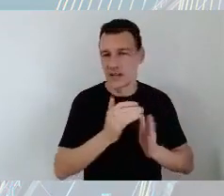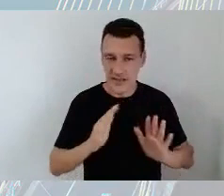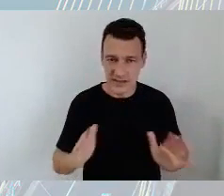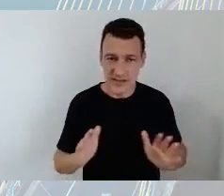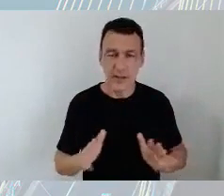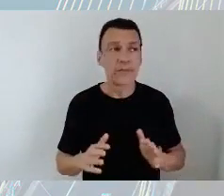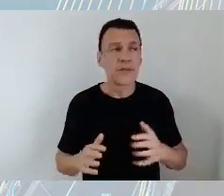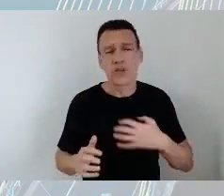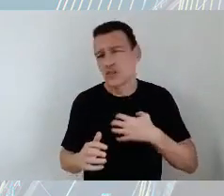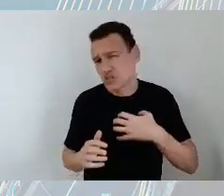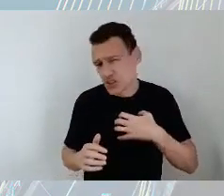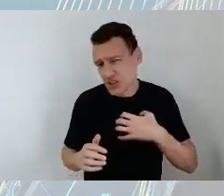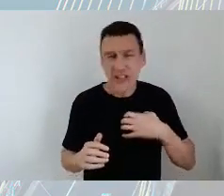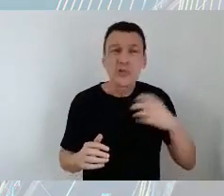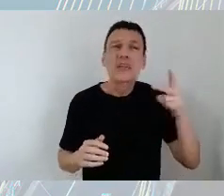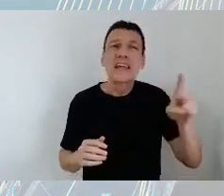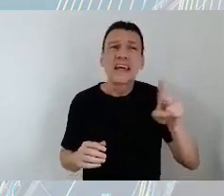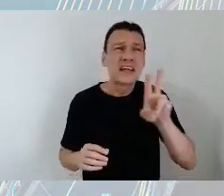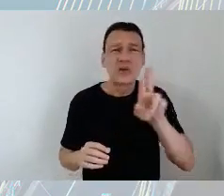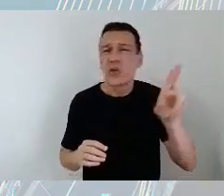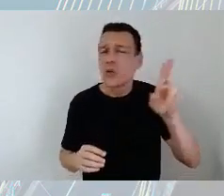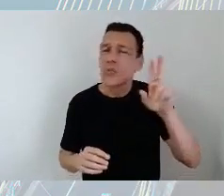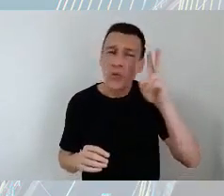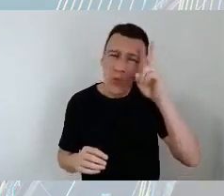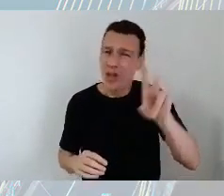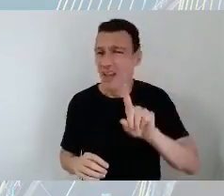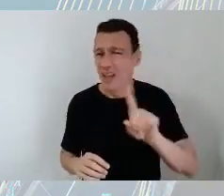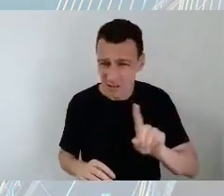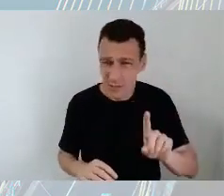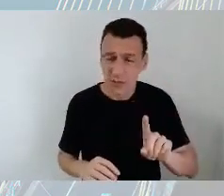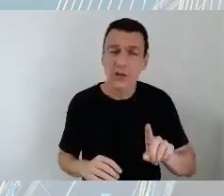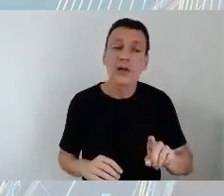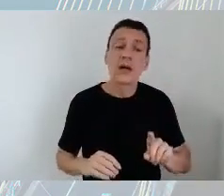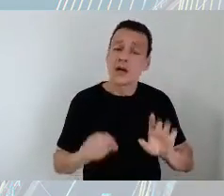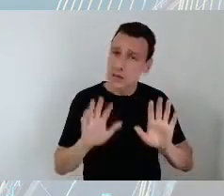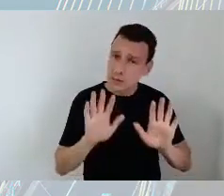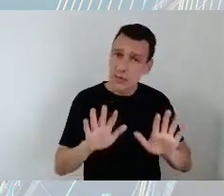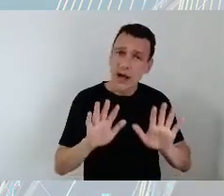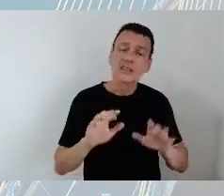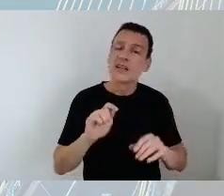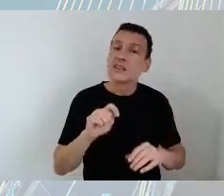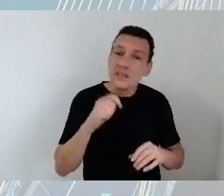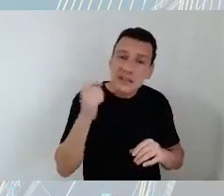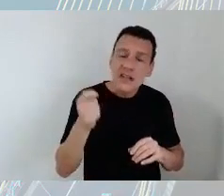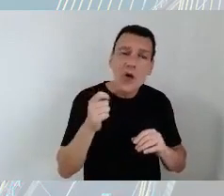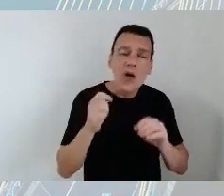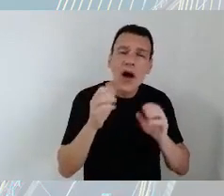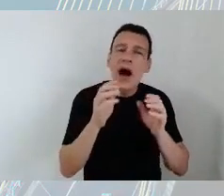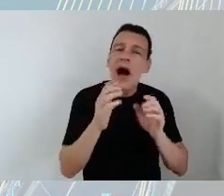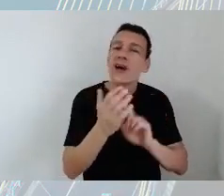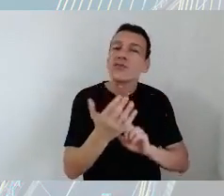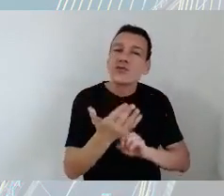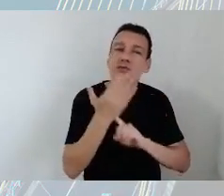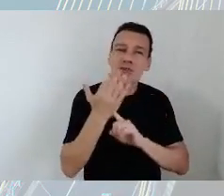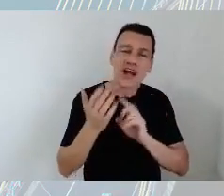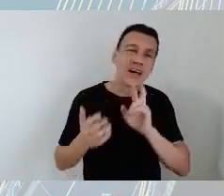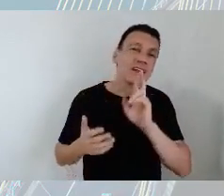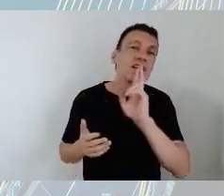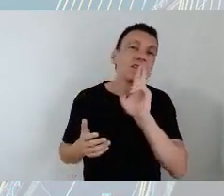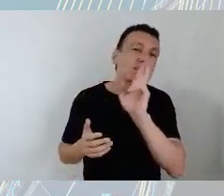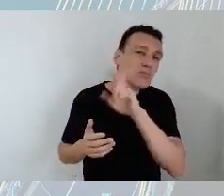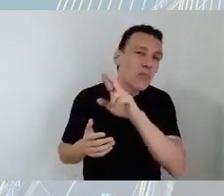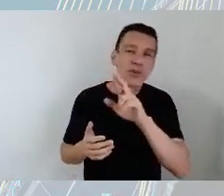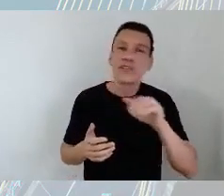metodologia de prompt, mas foi uma forma que eles conseguiram de refinar ainda mais a resposta do ChatGPT e